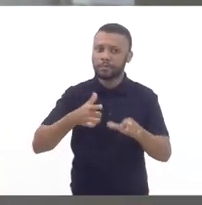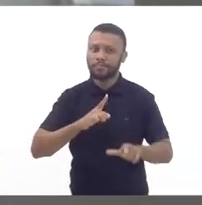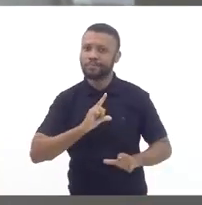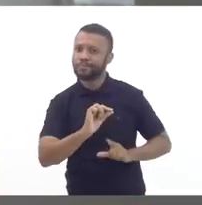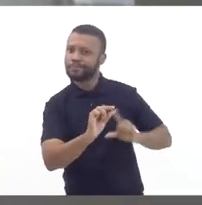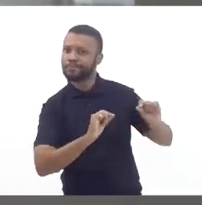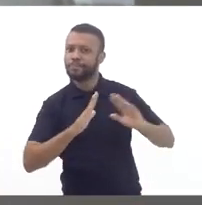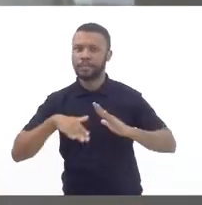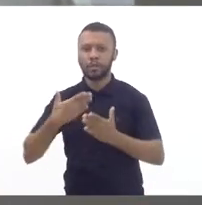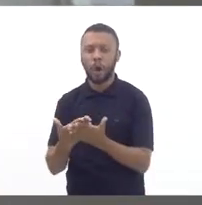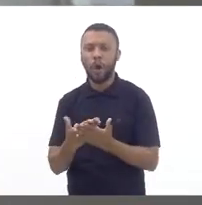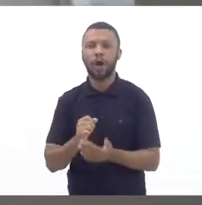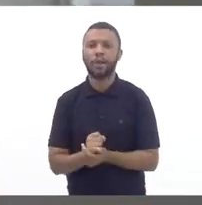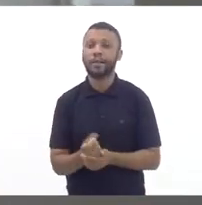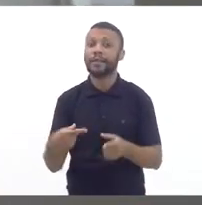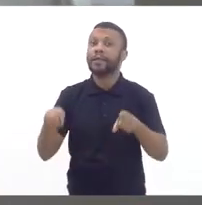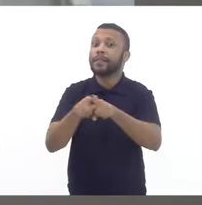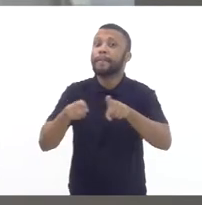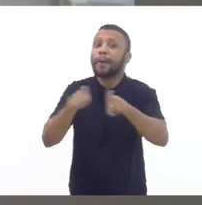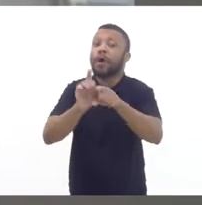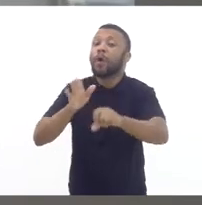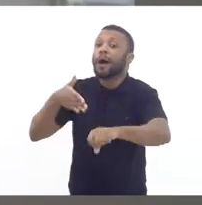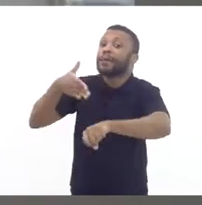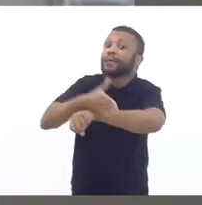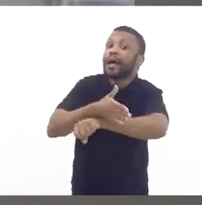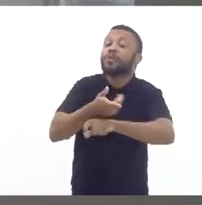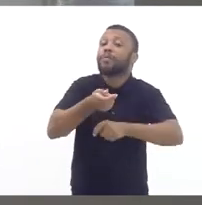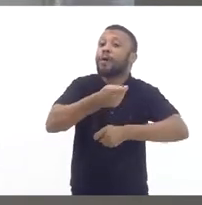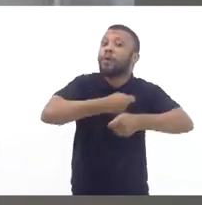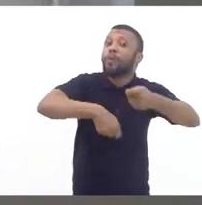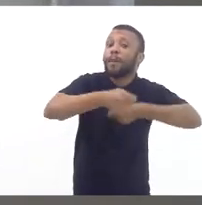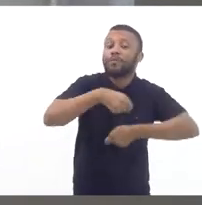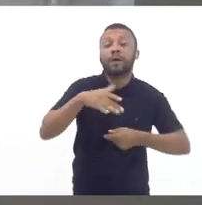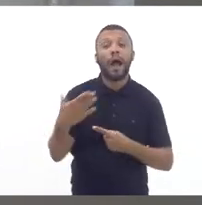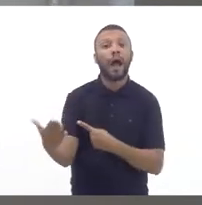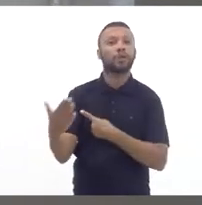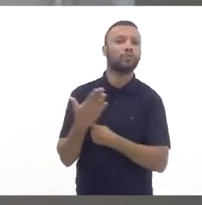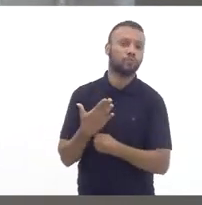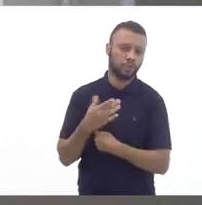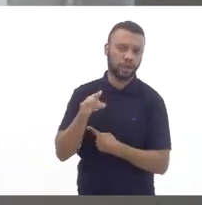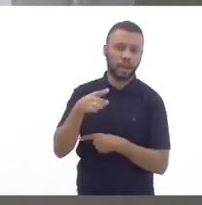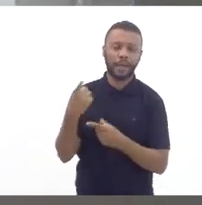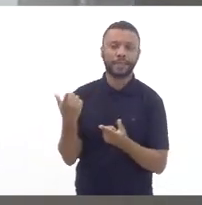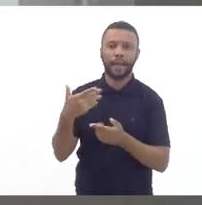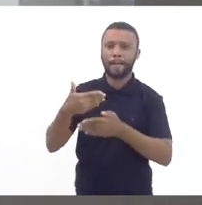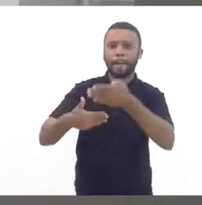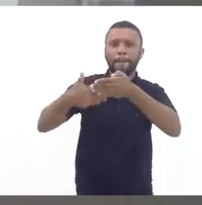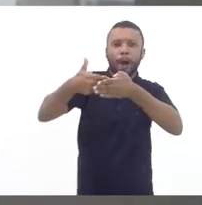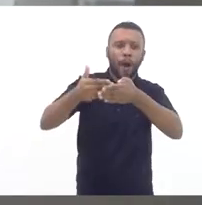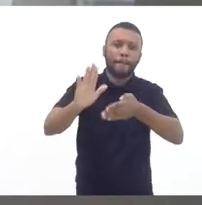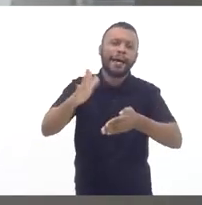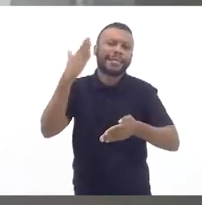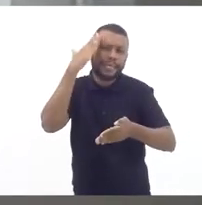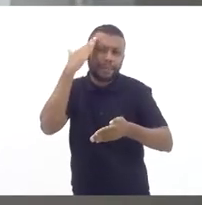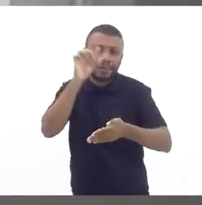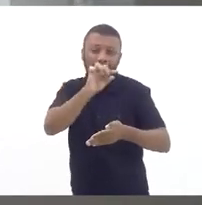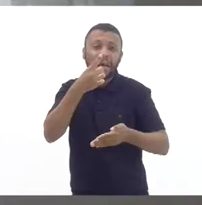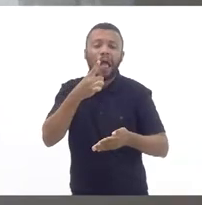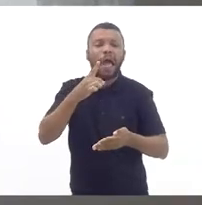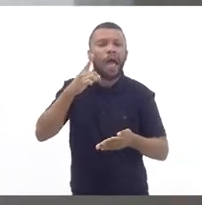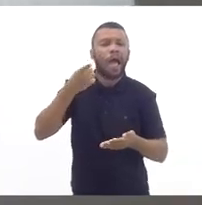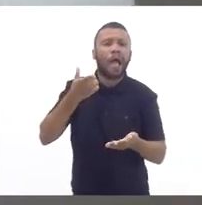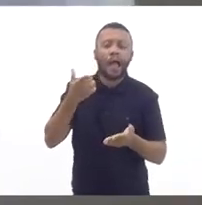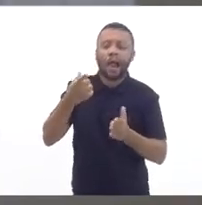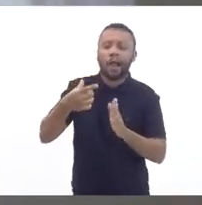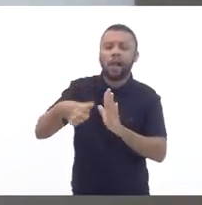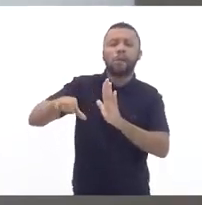o acesso para o comércio aqui acaba facilitando essa passagem aqui. Embora saibamos que isso aqui é uma coisa irregular, né? O que a